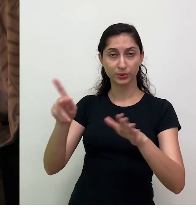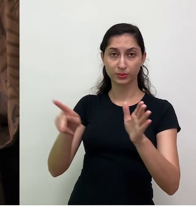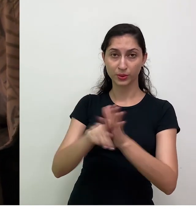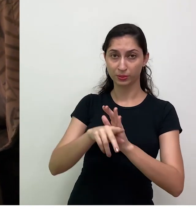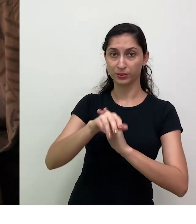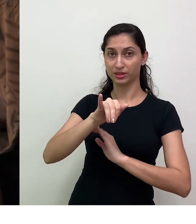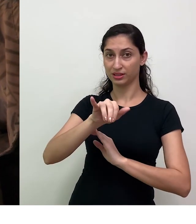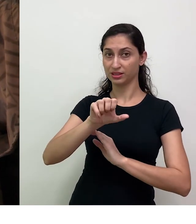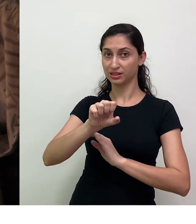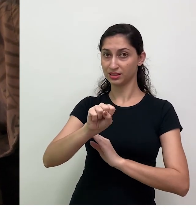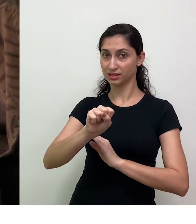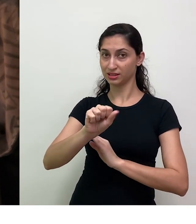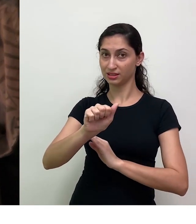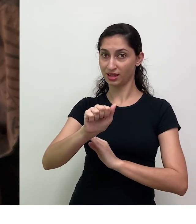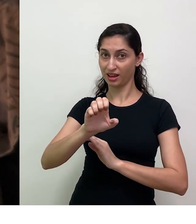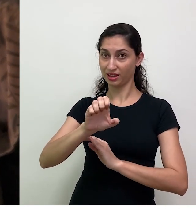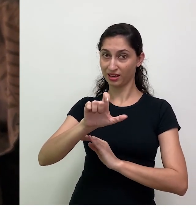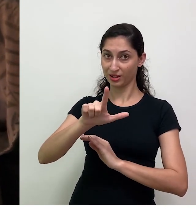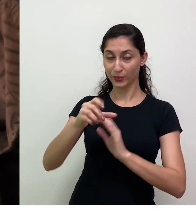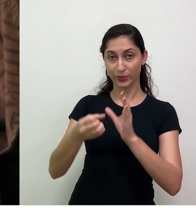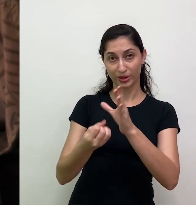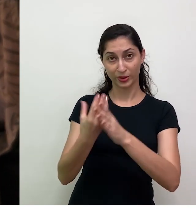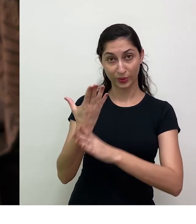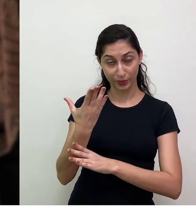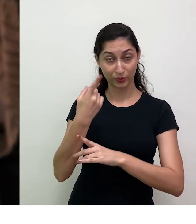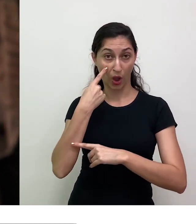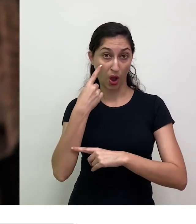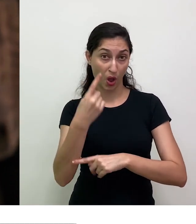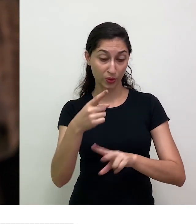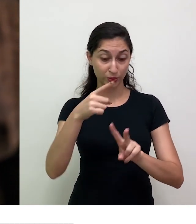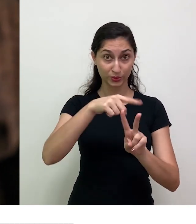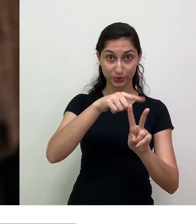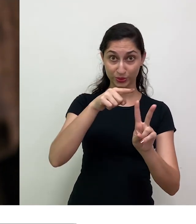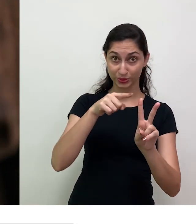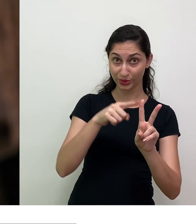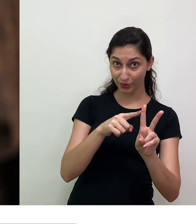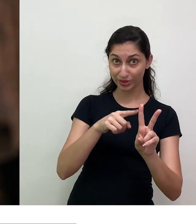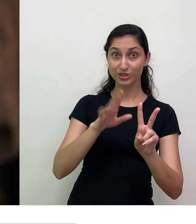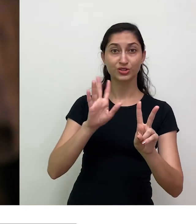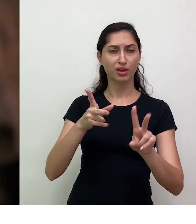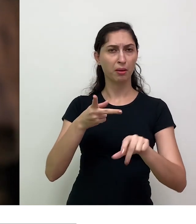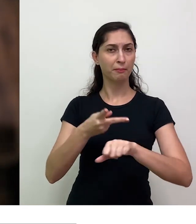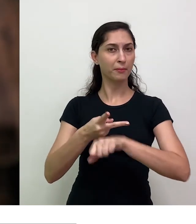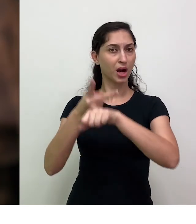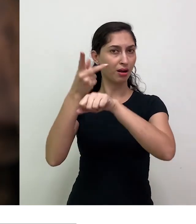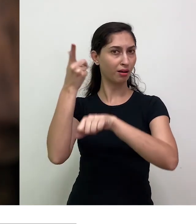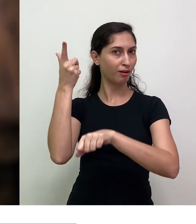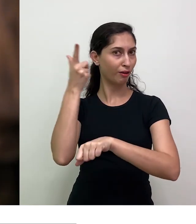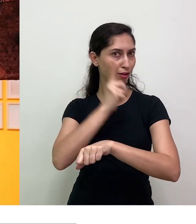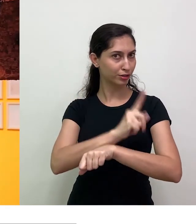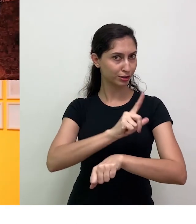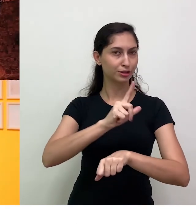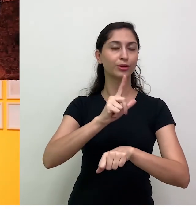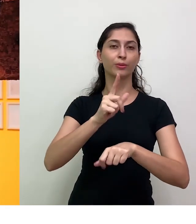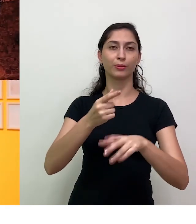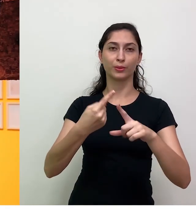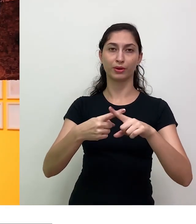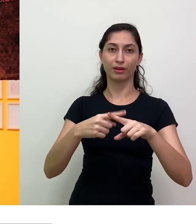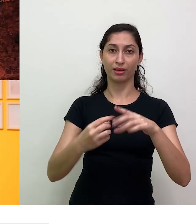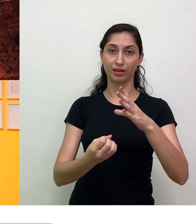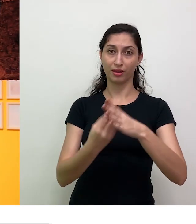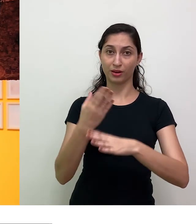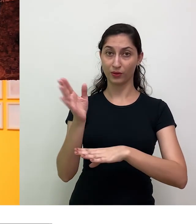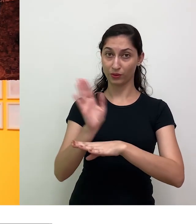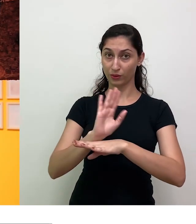Israel Machacali. Ah, acho legal contar para vocês que o Israel e a Sueli Machacali são cineastas premiados.